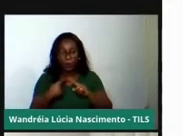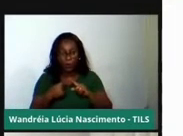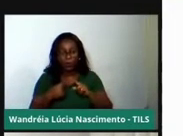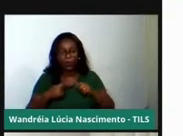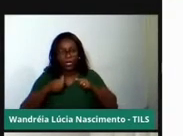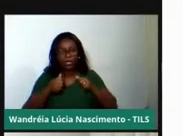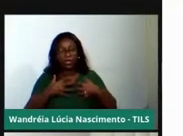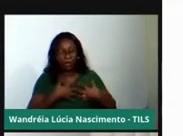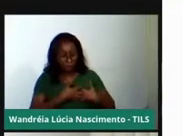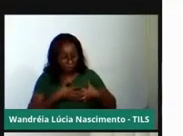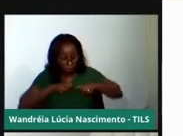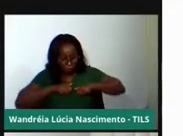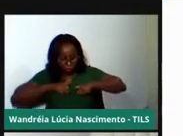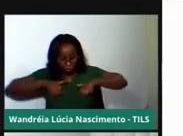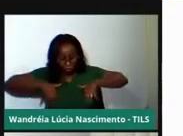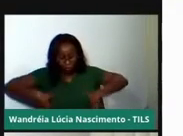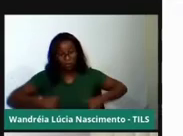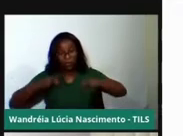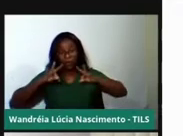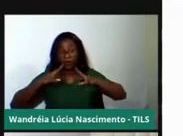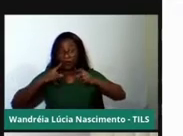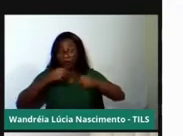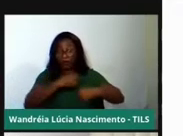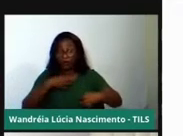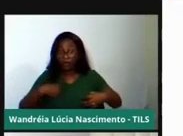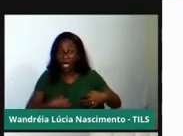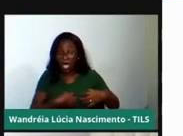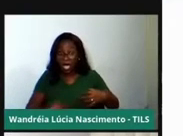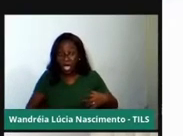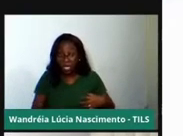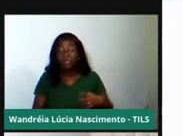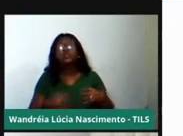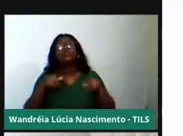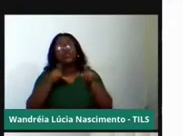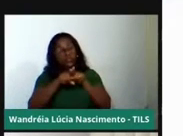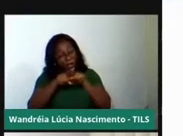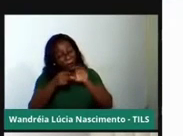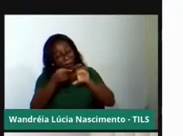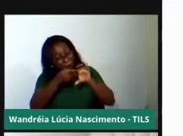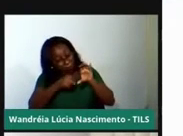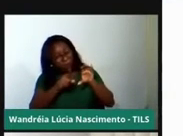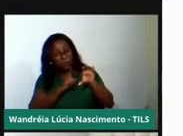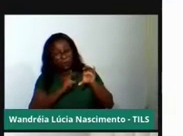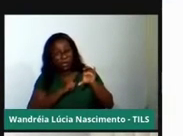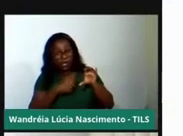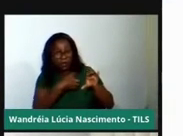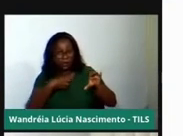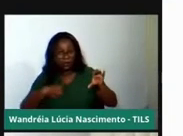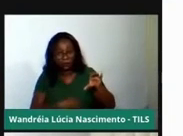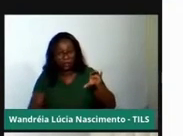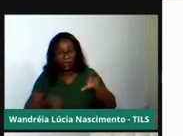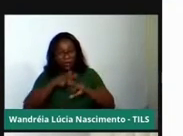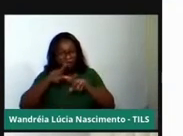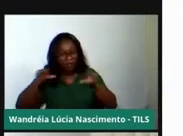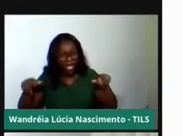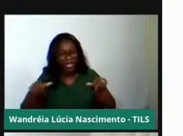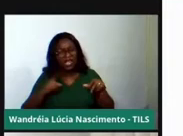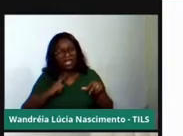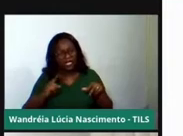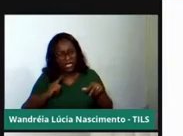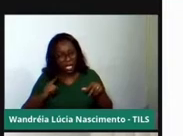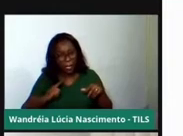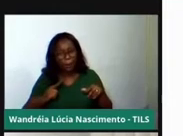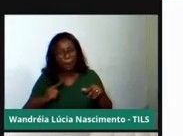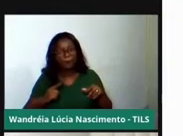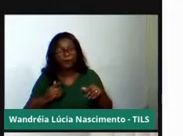né? O endotélio está presente nesse aspecto também. Então, foi encontrado infiltrados inflamatórios no endotélio de